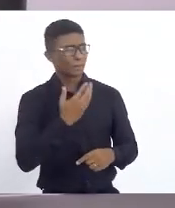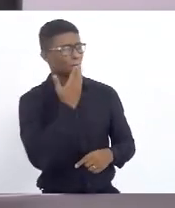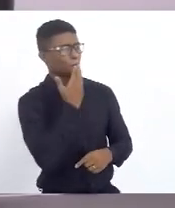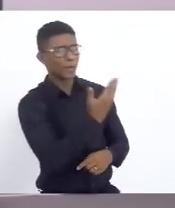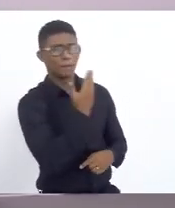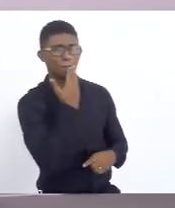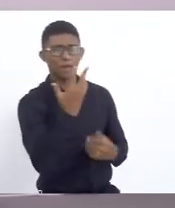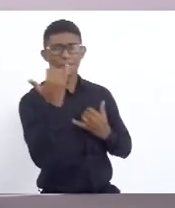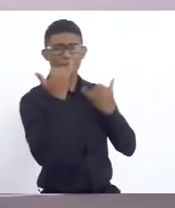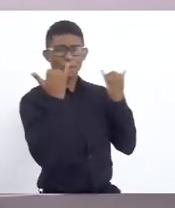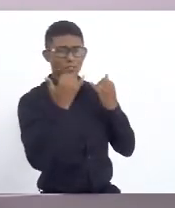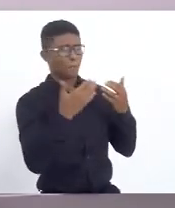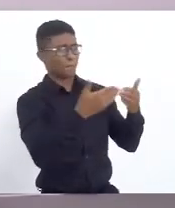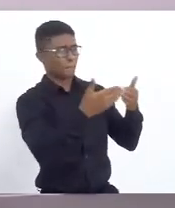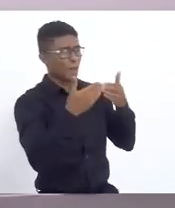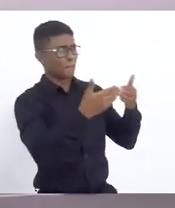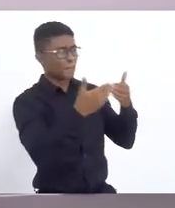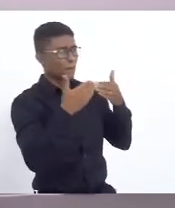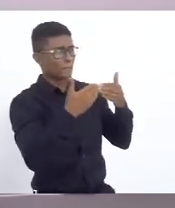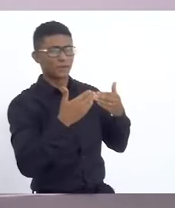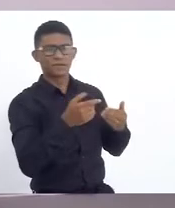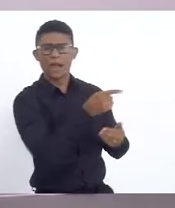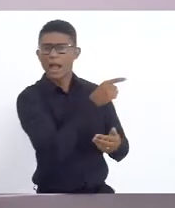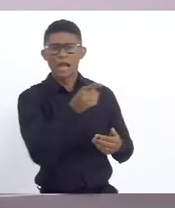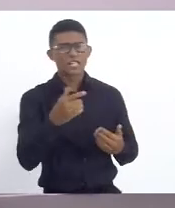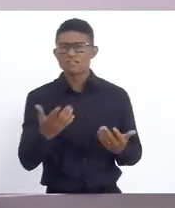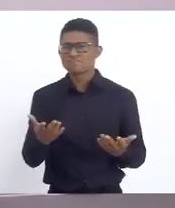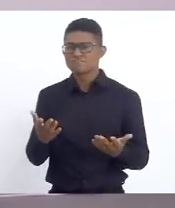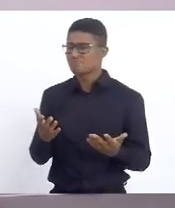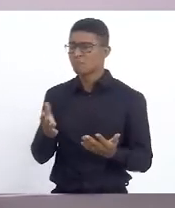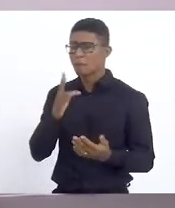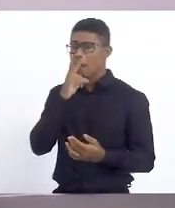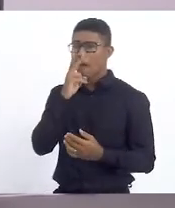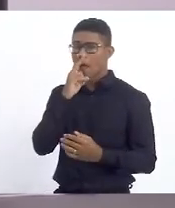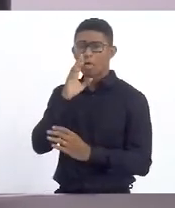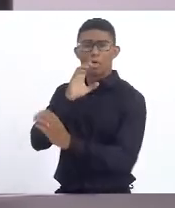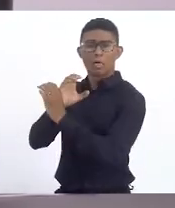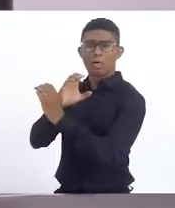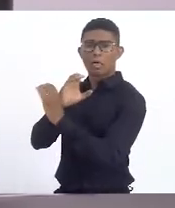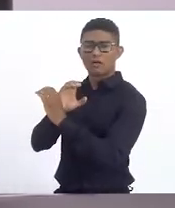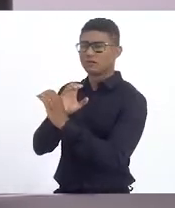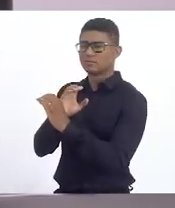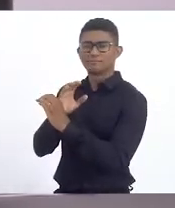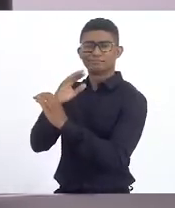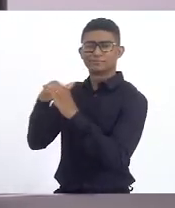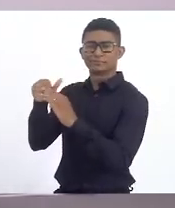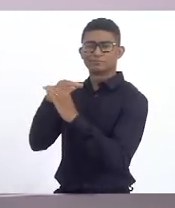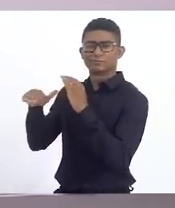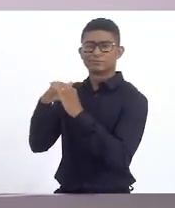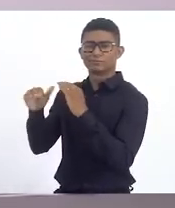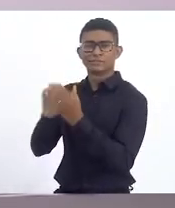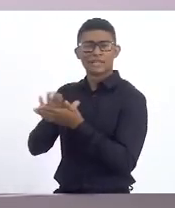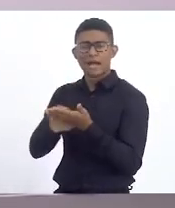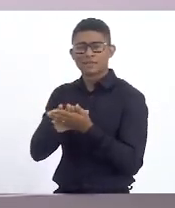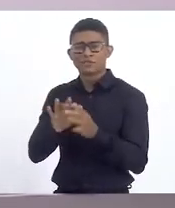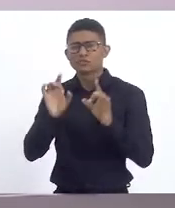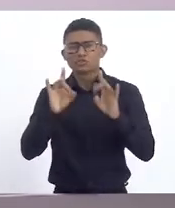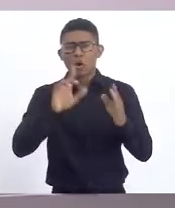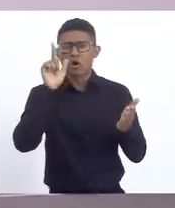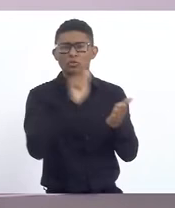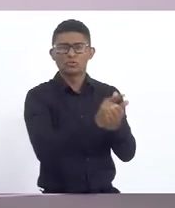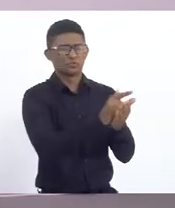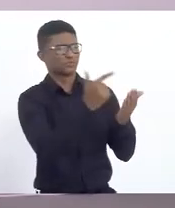Nós vivemos através da imprensa, quando vocês falam que vai ser o TR, o novo